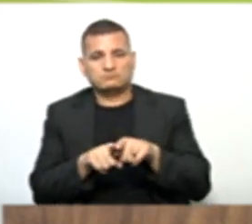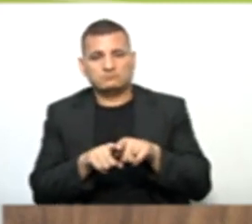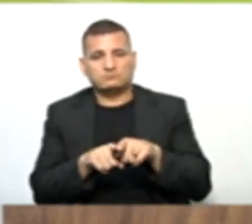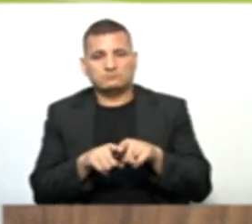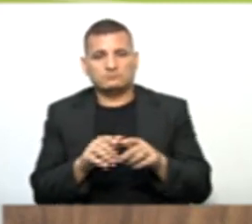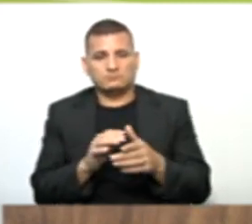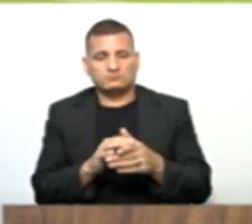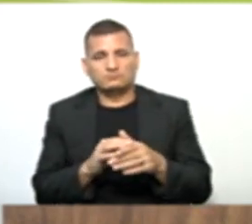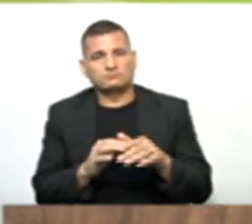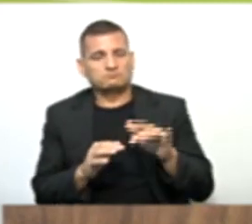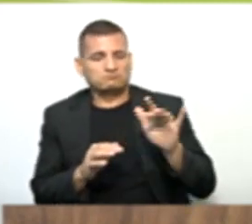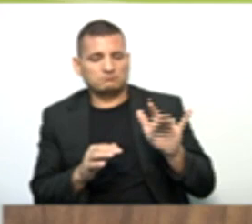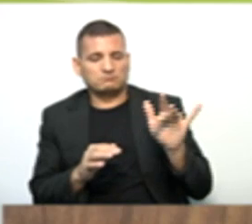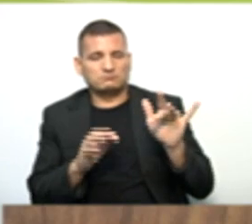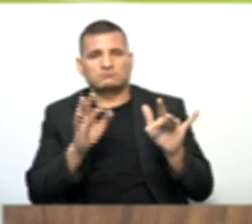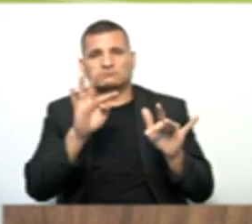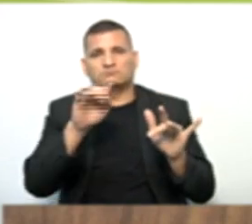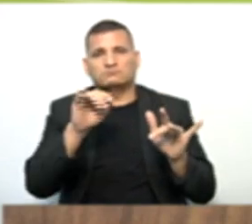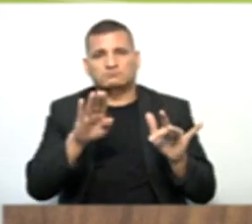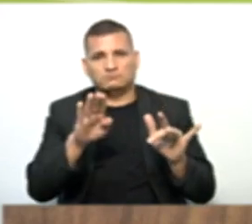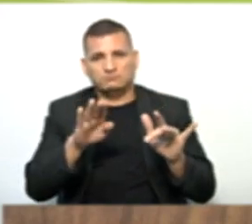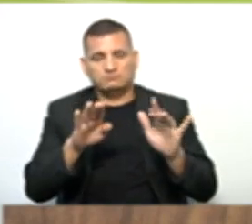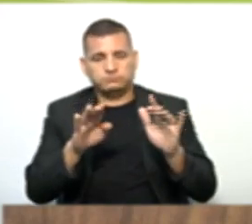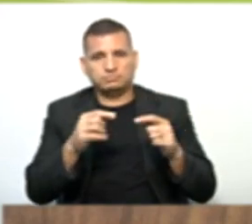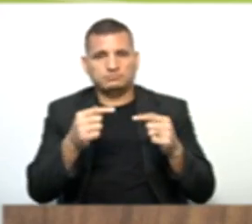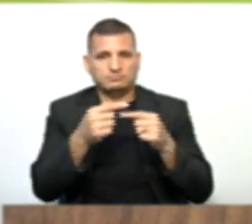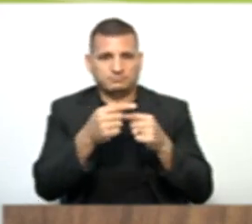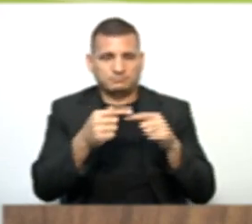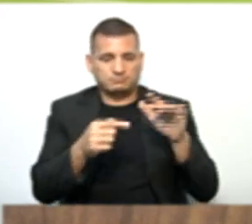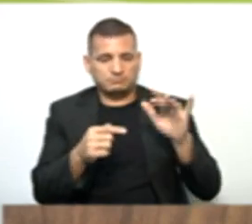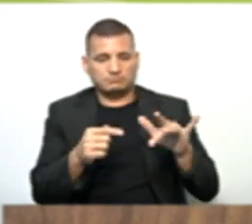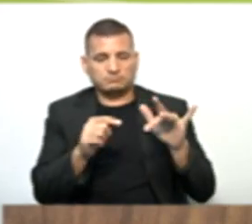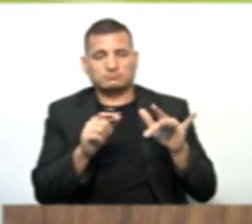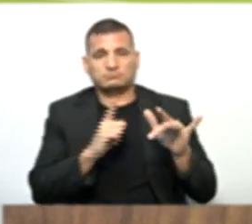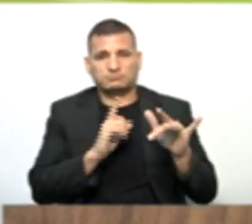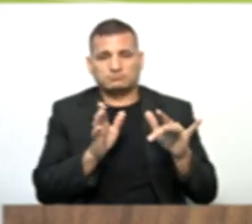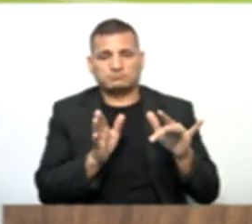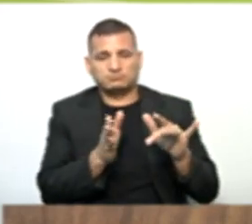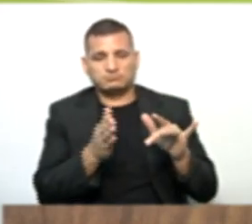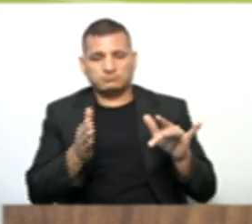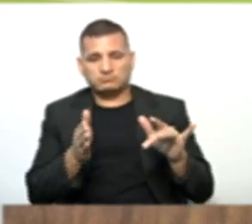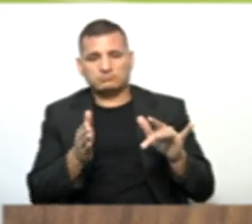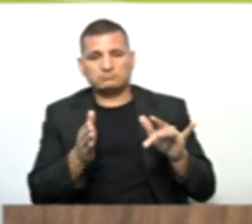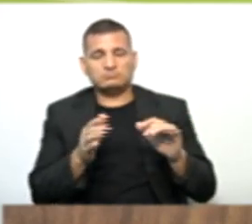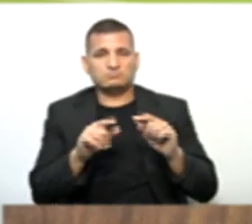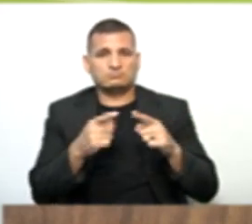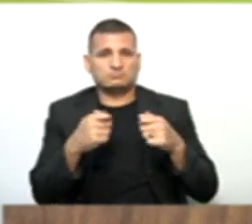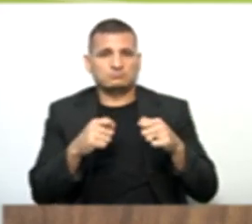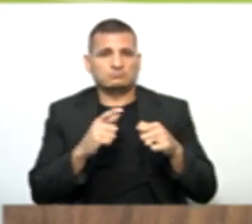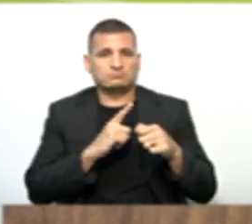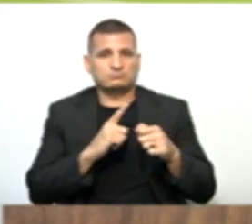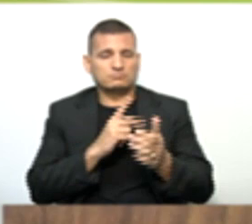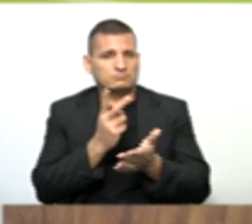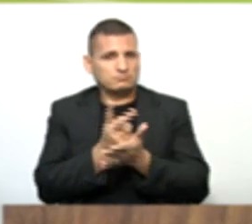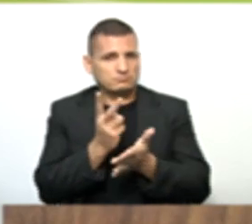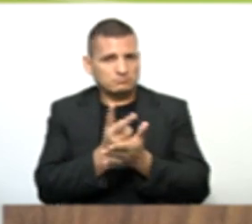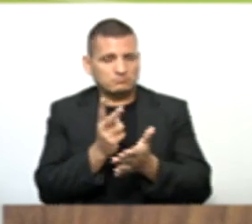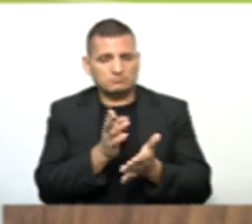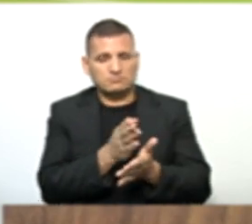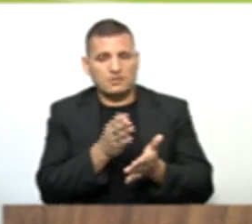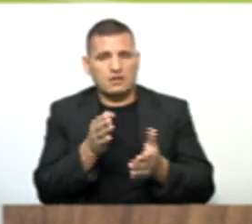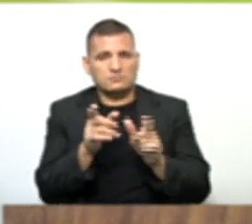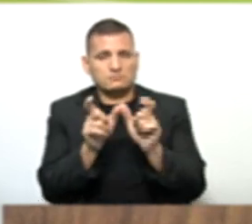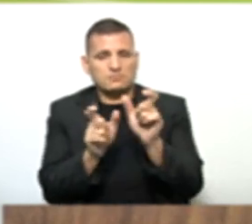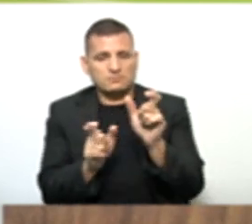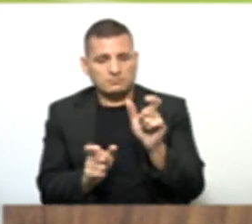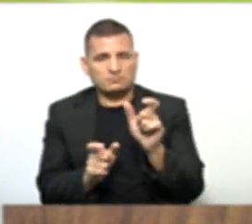apertar Tab, que ele dá uma certa quantidade de espaço, mas tem que ter a mesma quantidade de espaço. Isso é